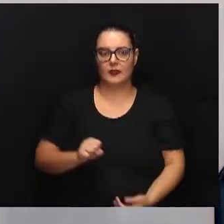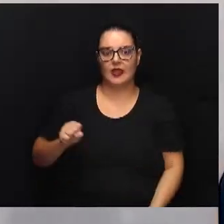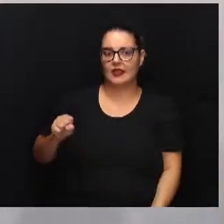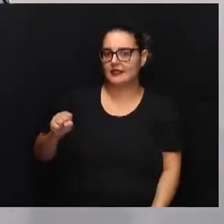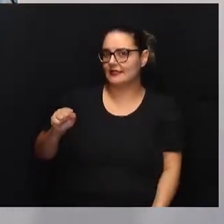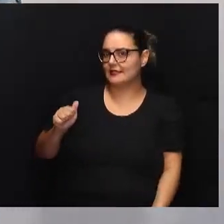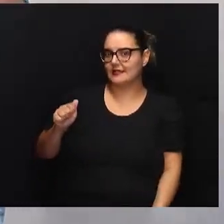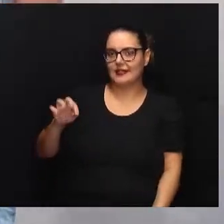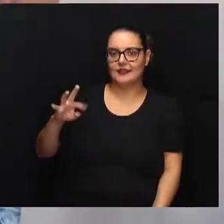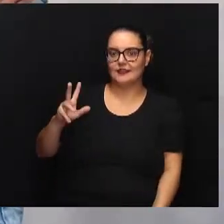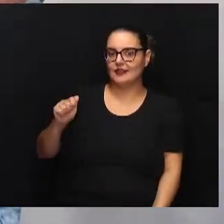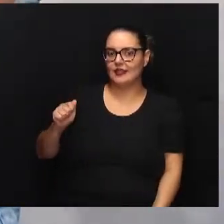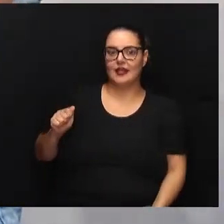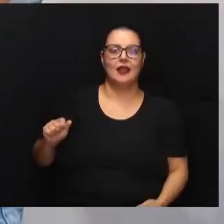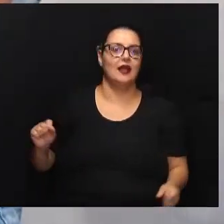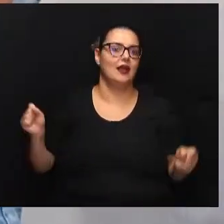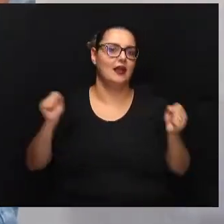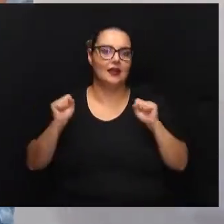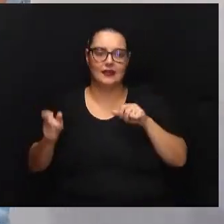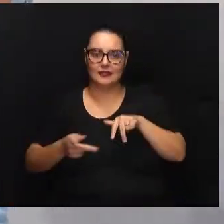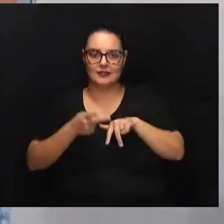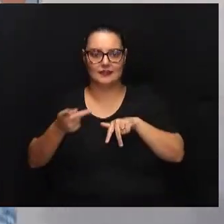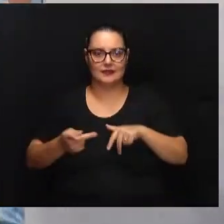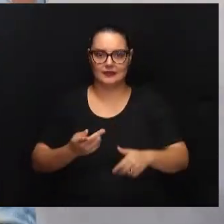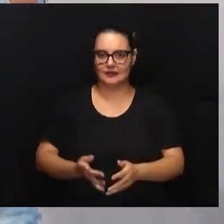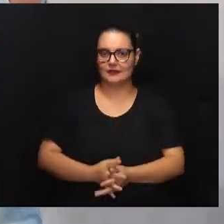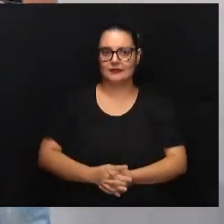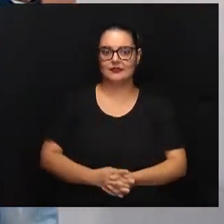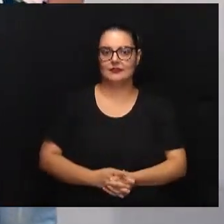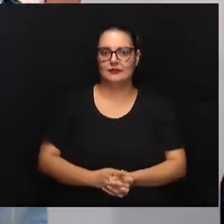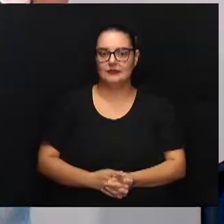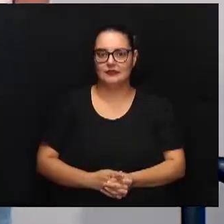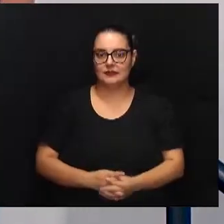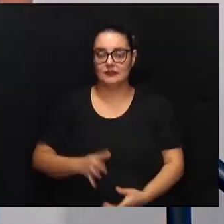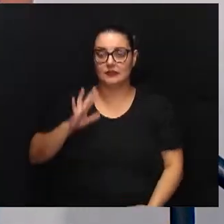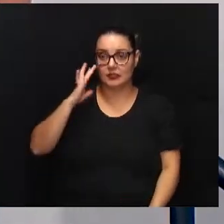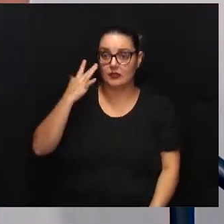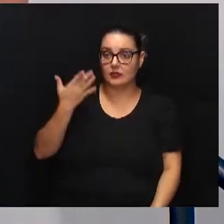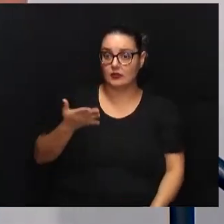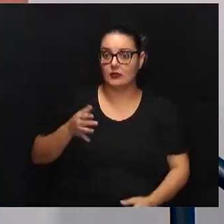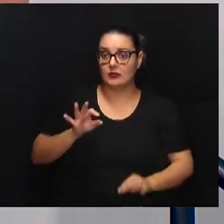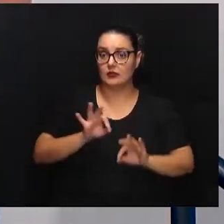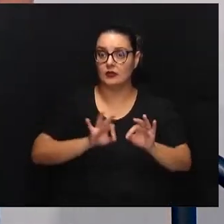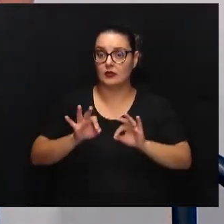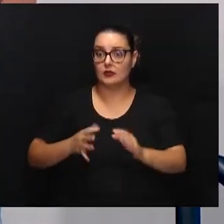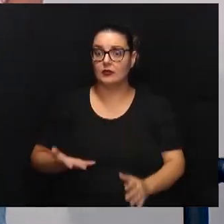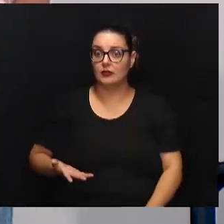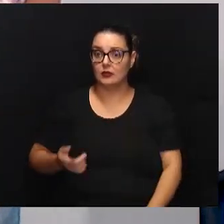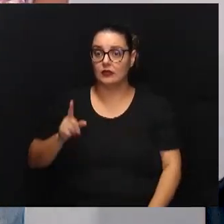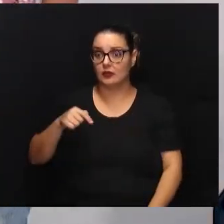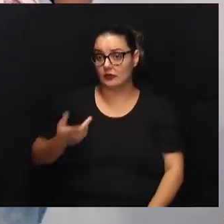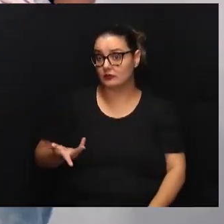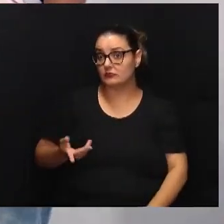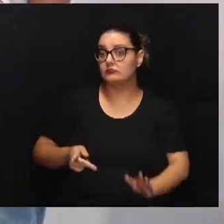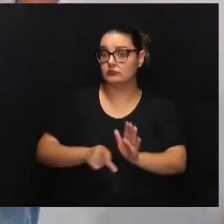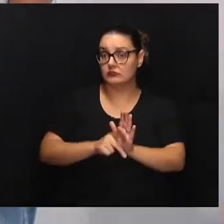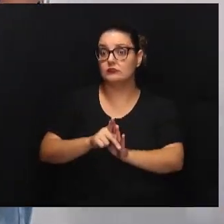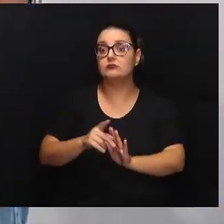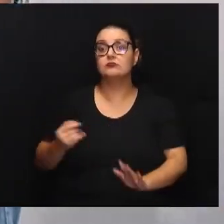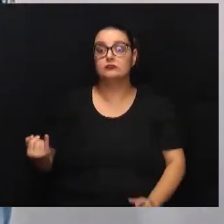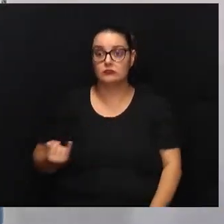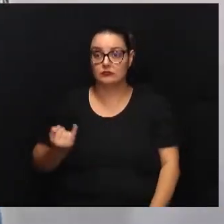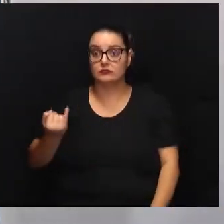palavras. E eu acho que esse projeto é um projeto essencial, inclusive para